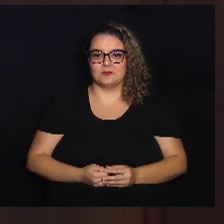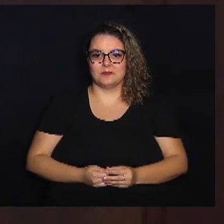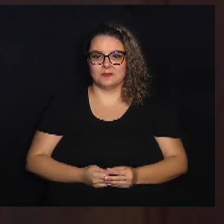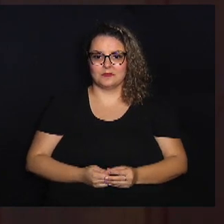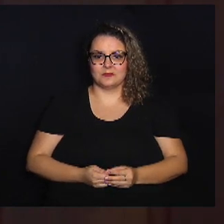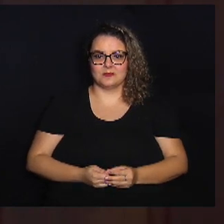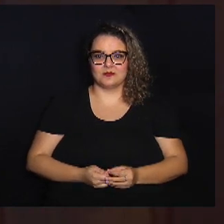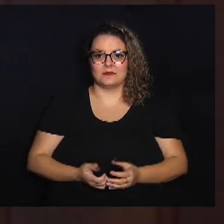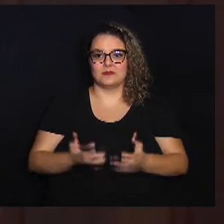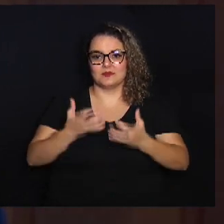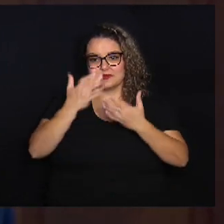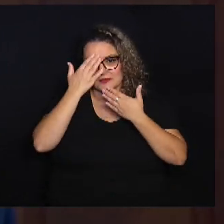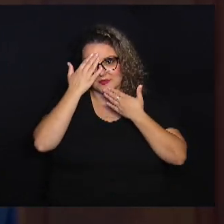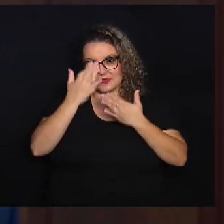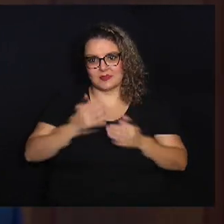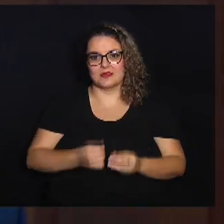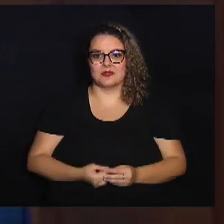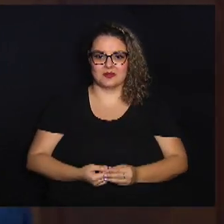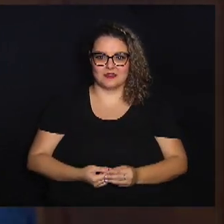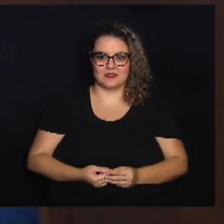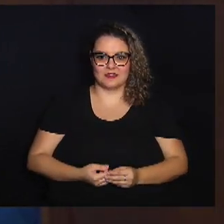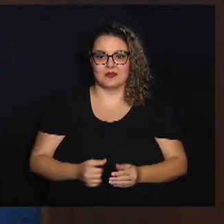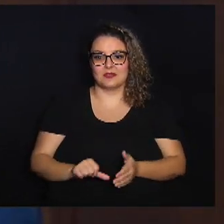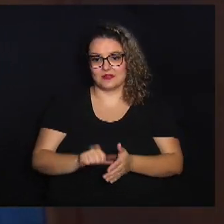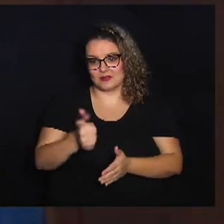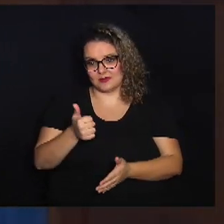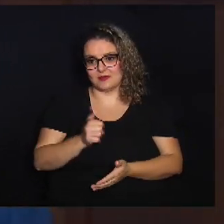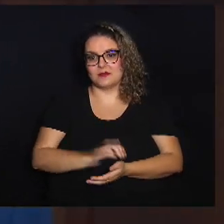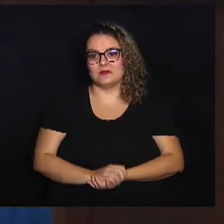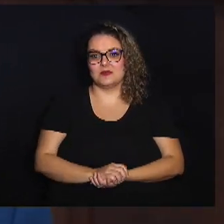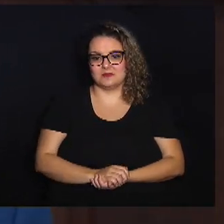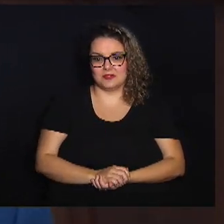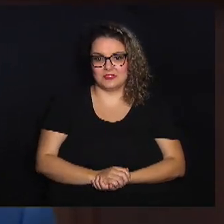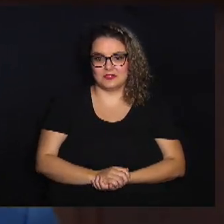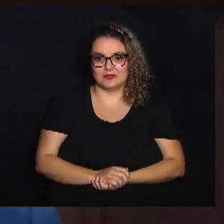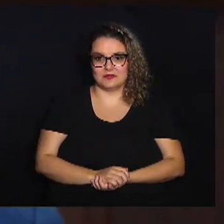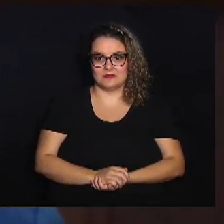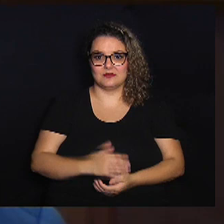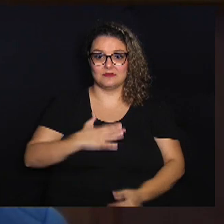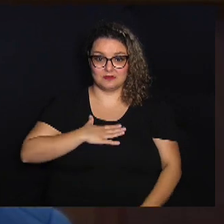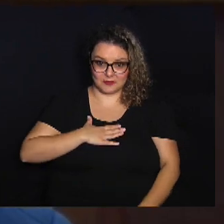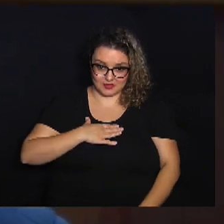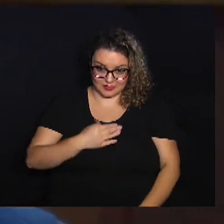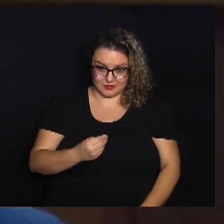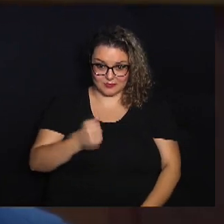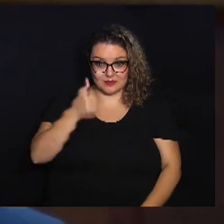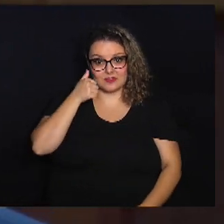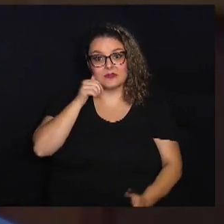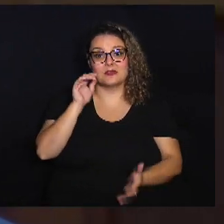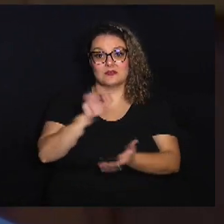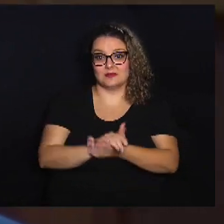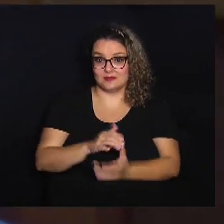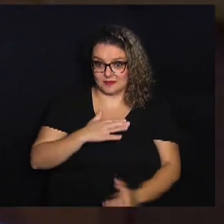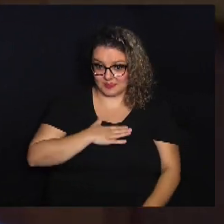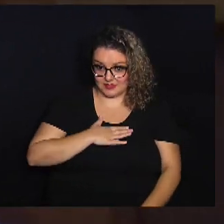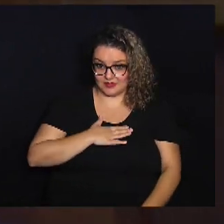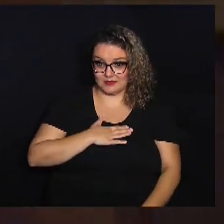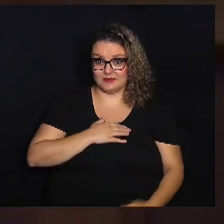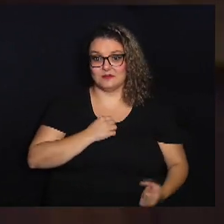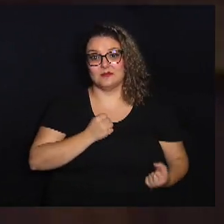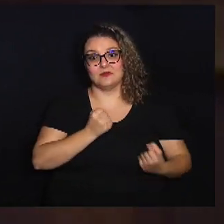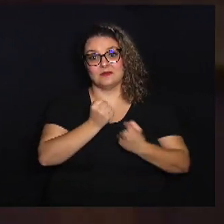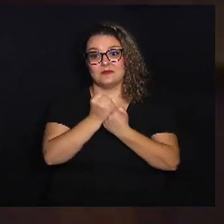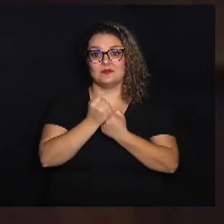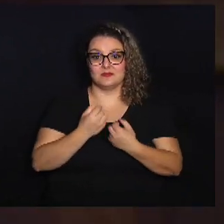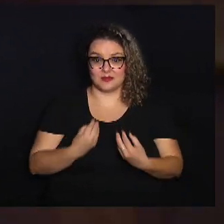Quero agradecer, em primeiro lugar, aos meus filhos e à minha esposa pelo apoio que me